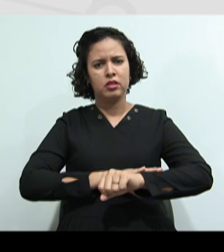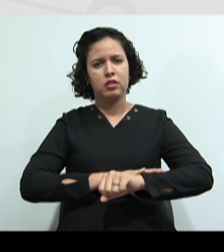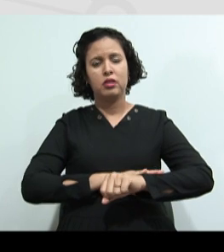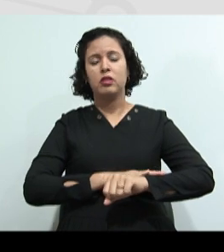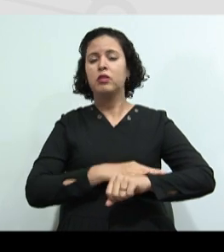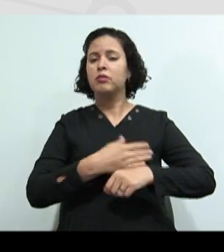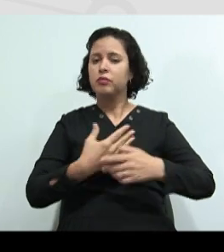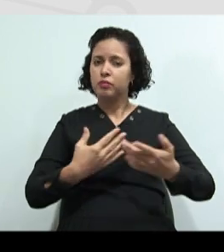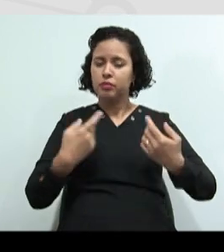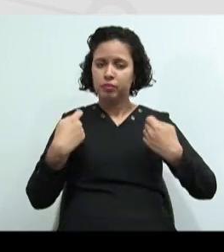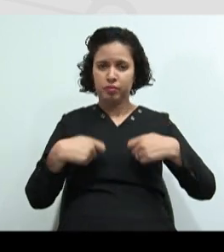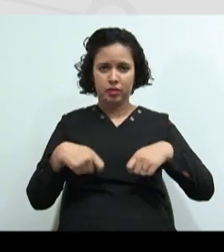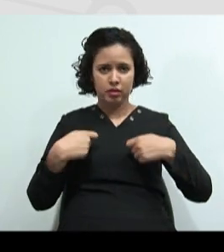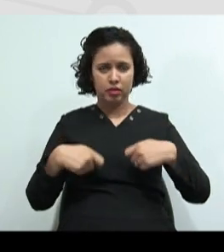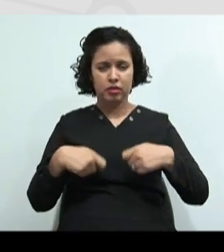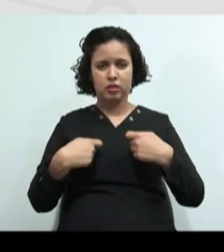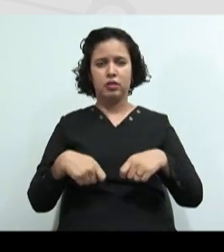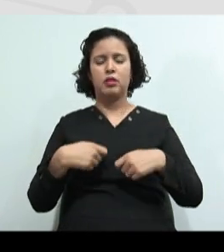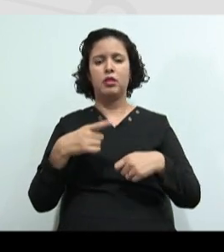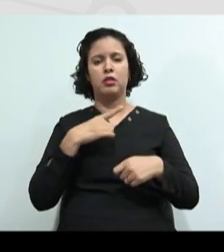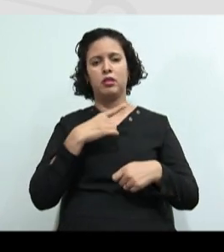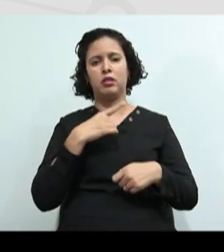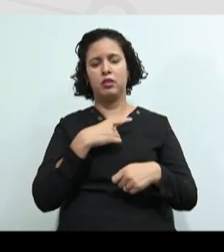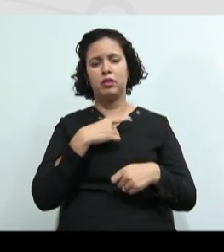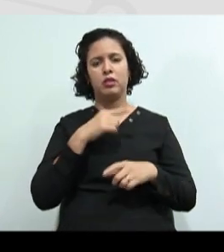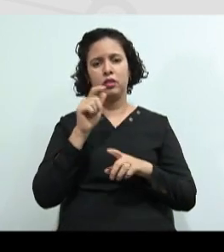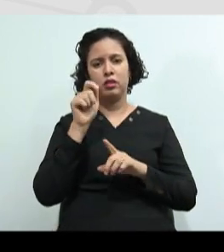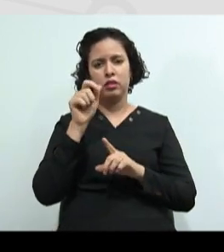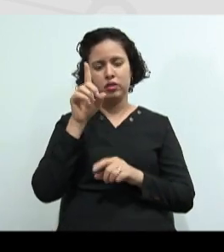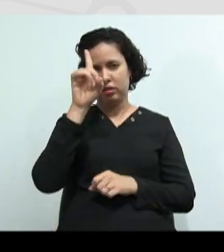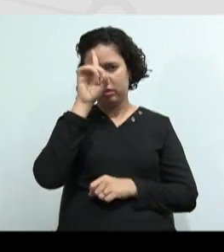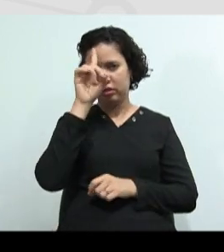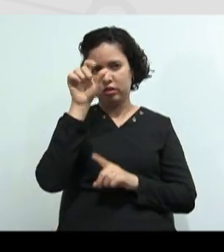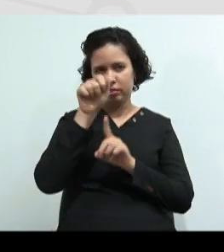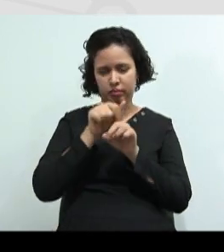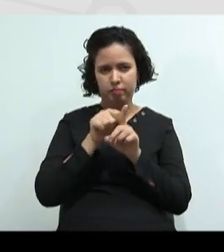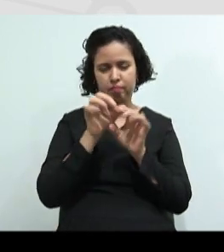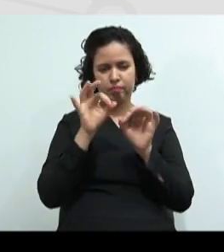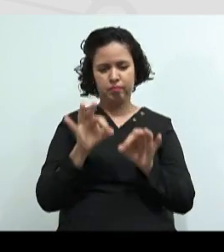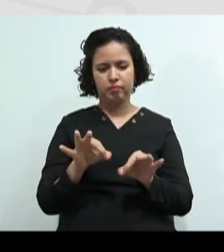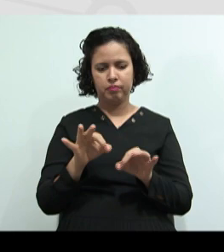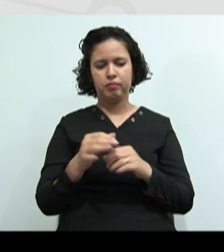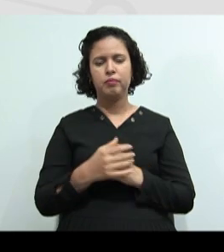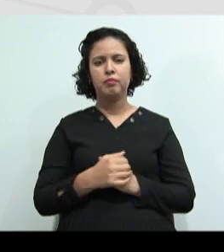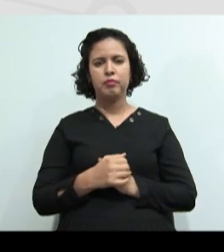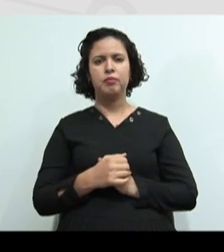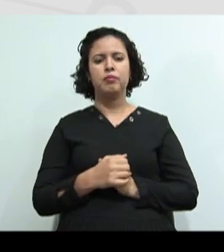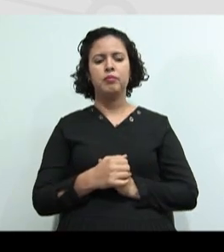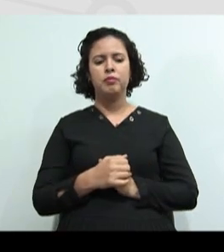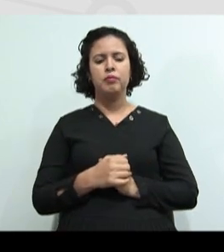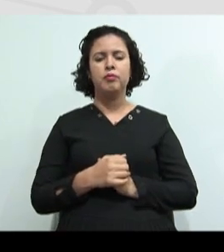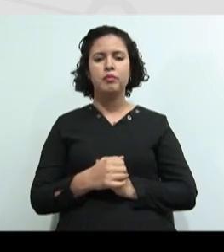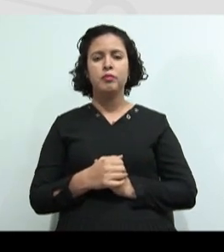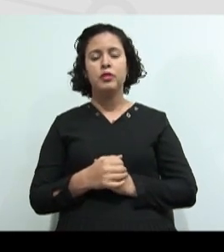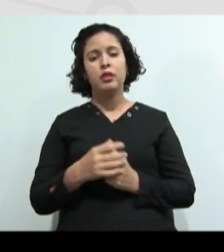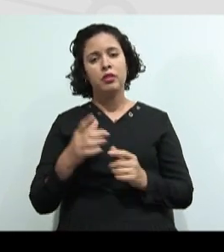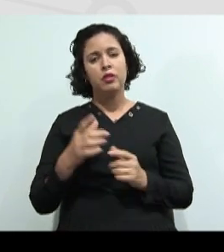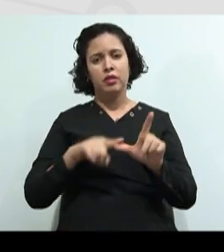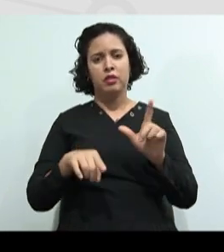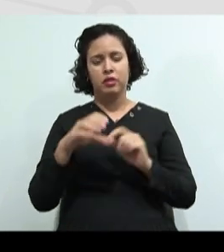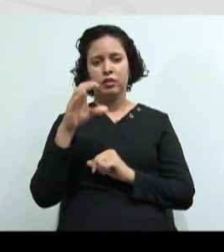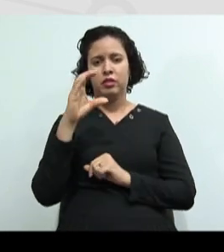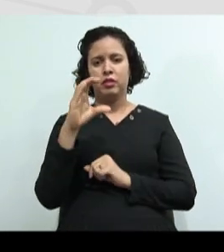ser temporais, né? Então elas precisam ter um prazo muito bem específico, tá? Ou nenhuma das alternativas, a gente já sabe que é a